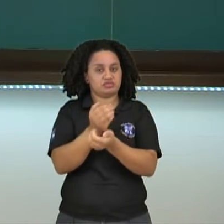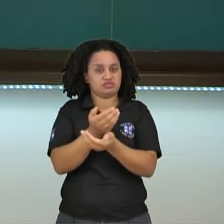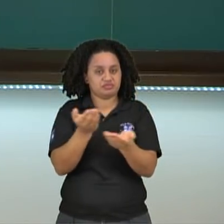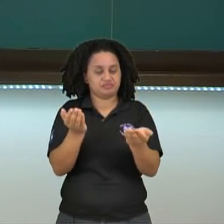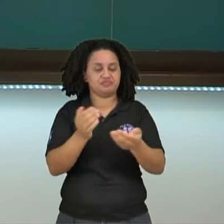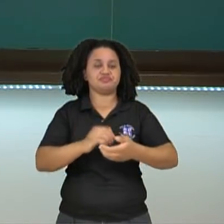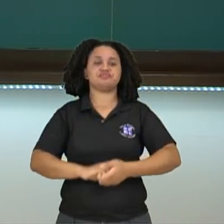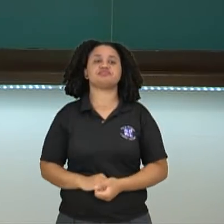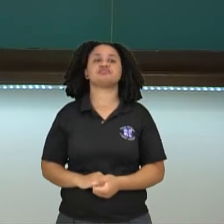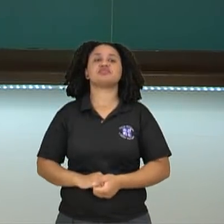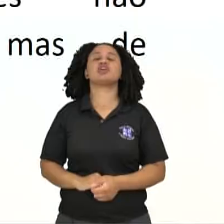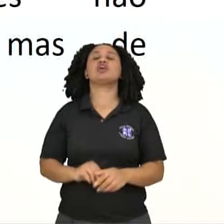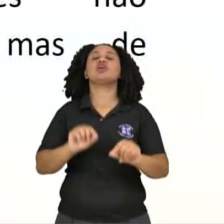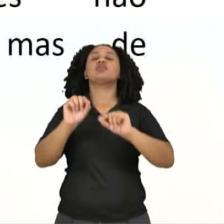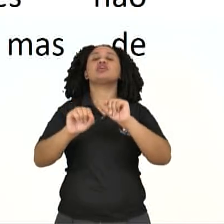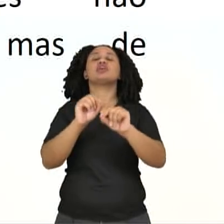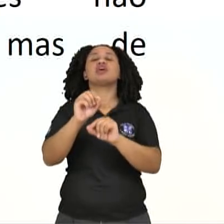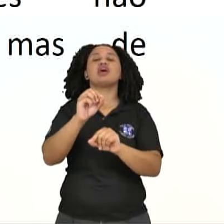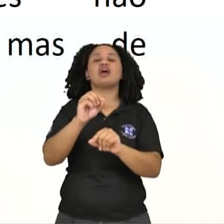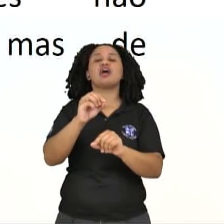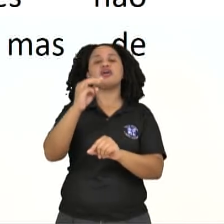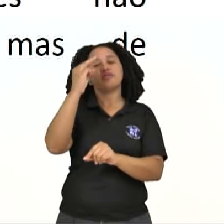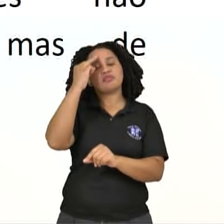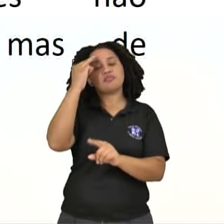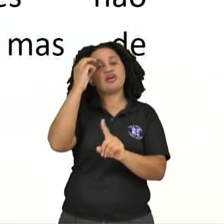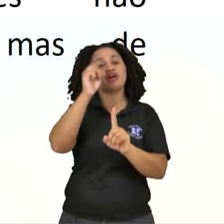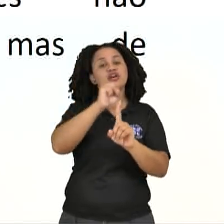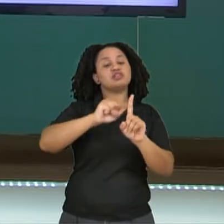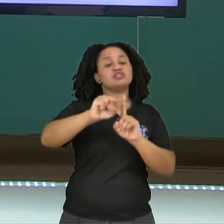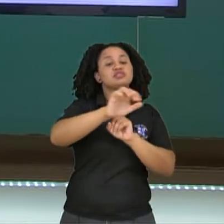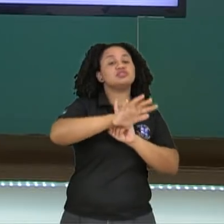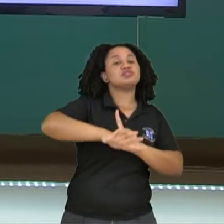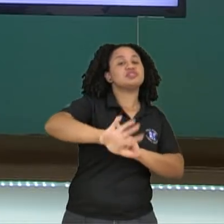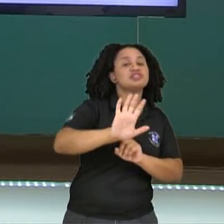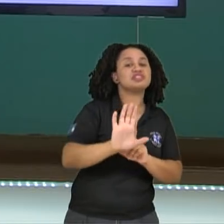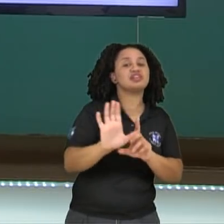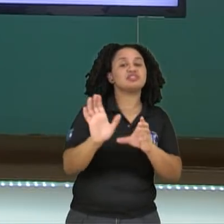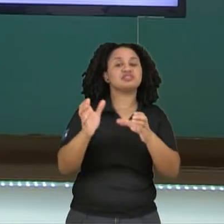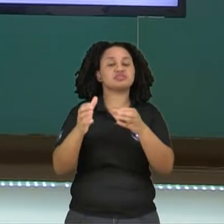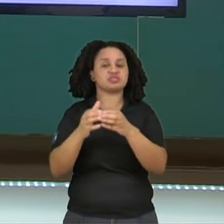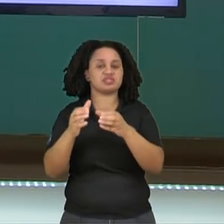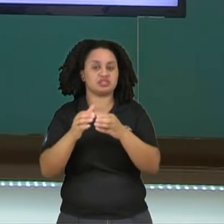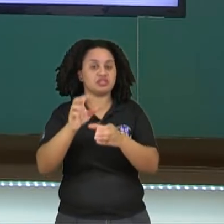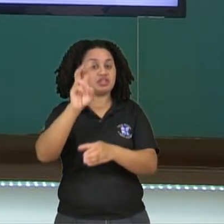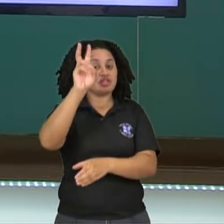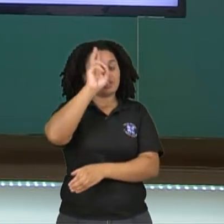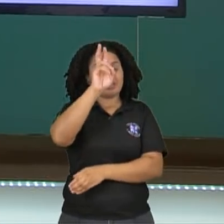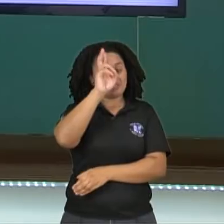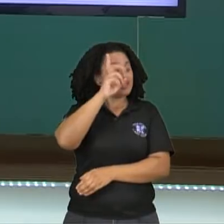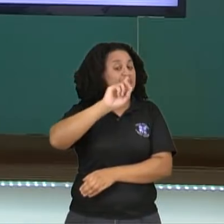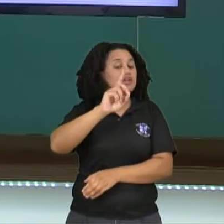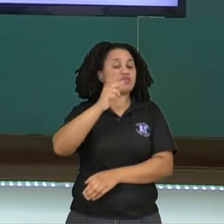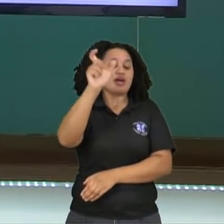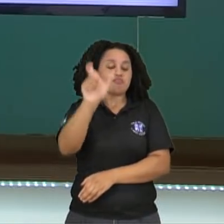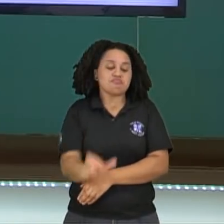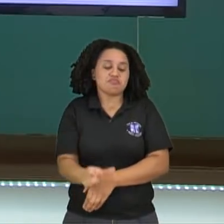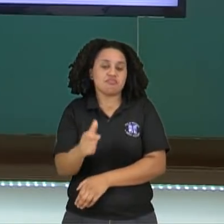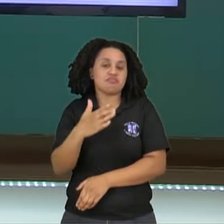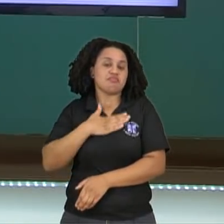Roberto. É a chamada memória social coletiva. São lembranças, mas que não são suas. Por isso que é diferente